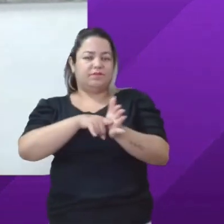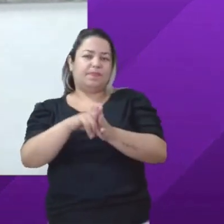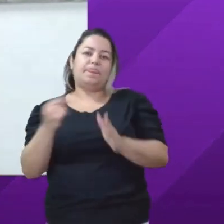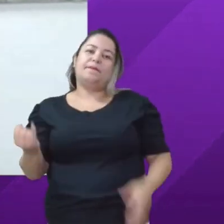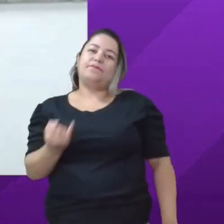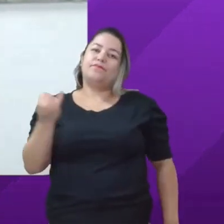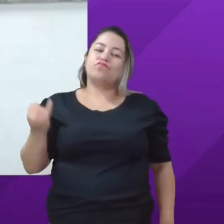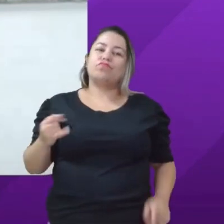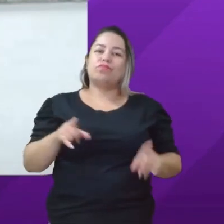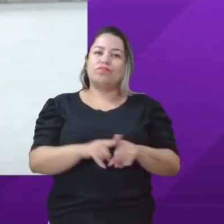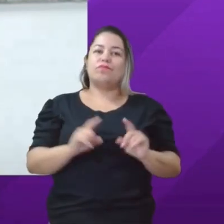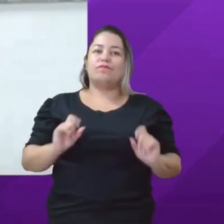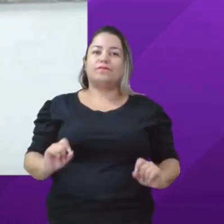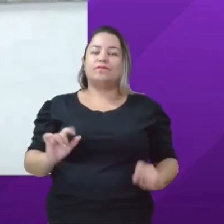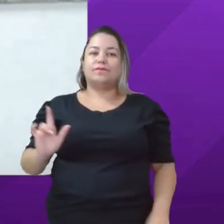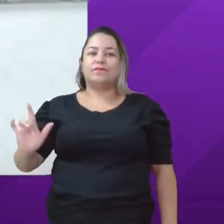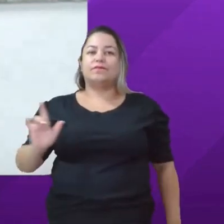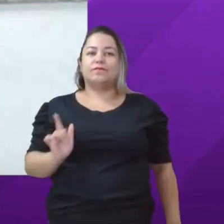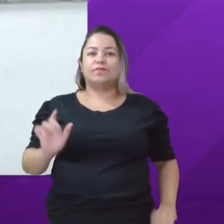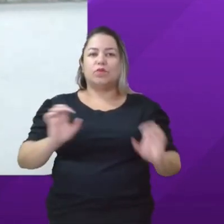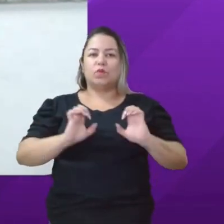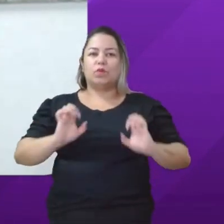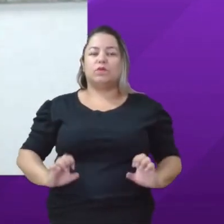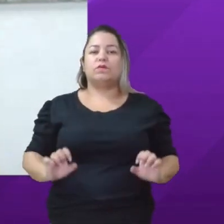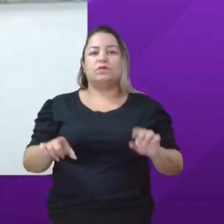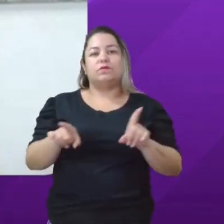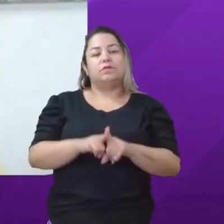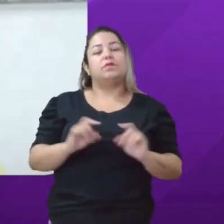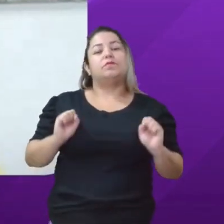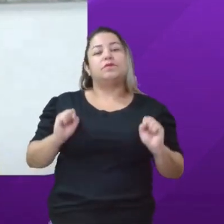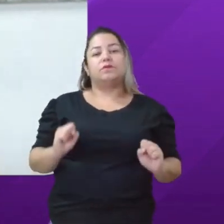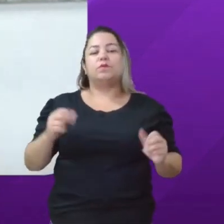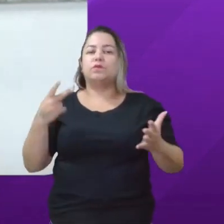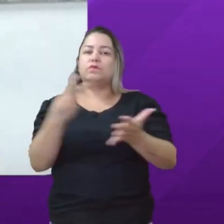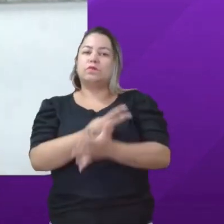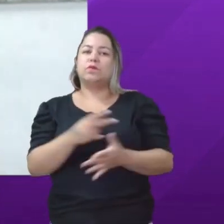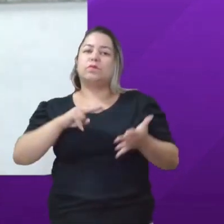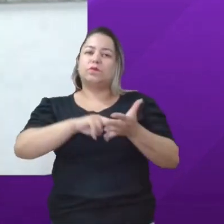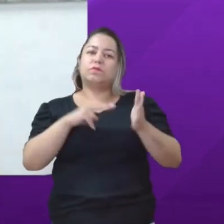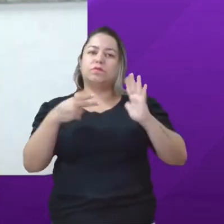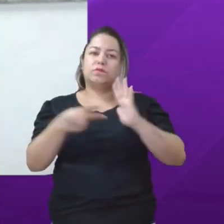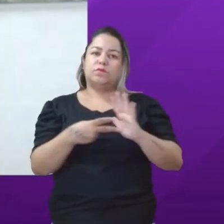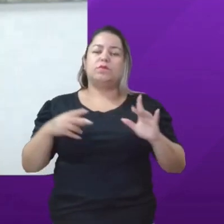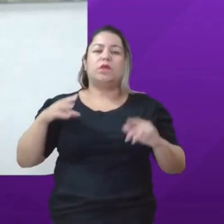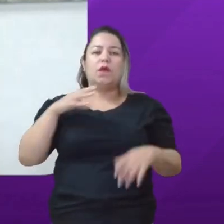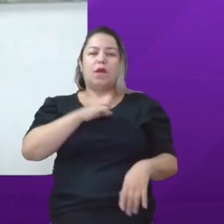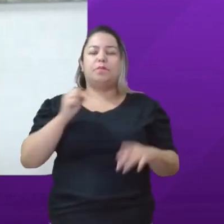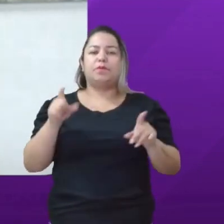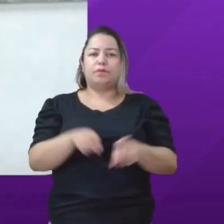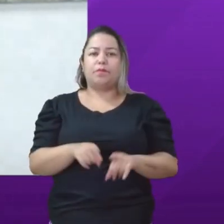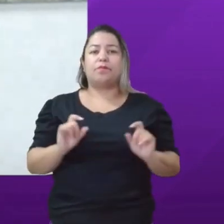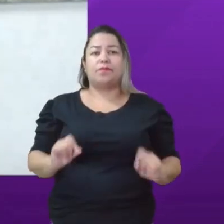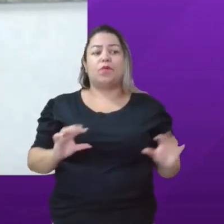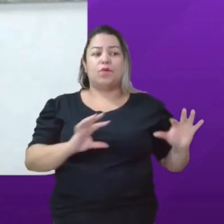relevante, consistente, com ações estruturantes que pudessem impactar de modo significativo, eficiente,